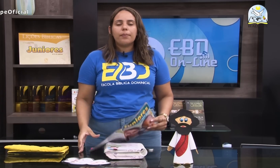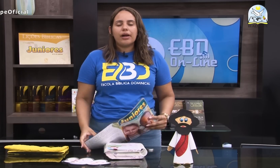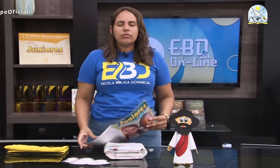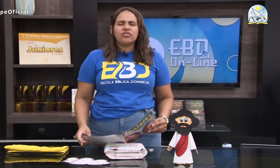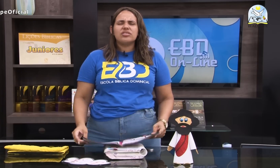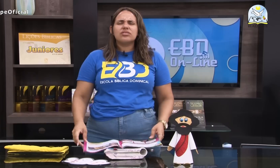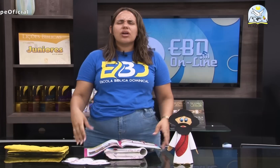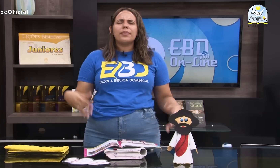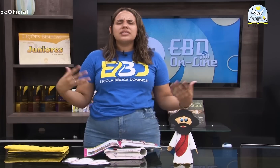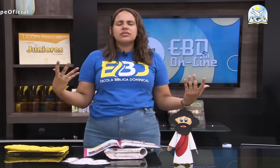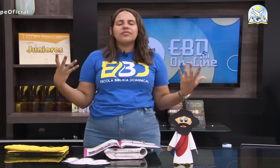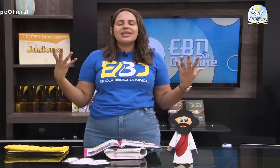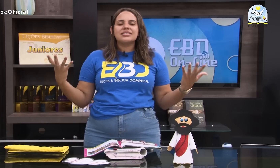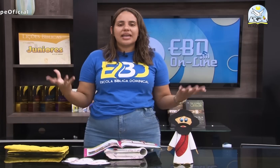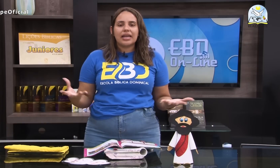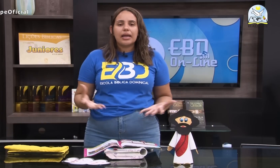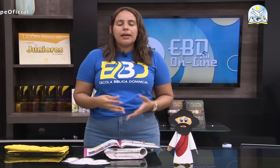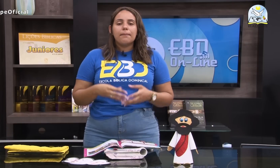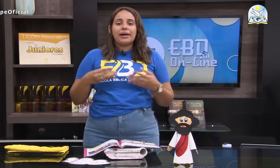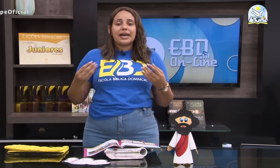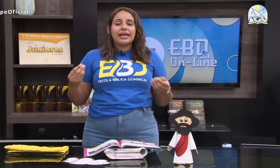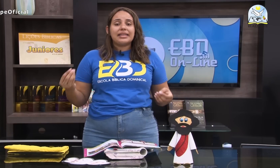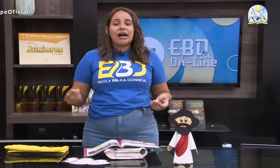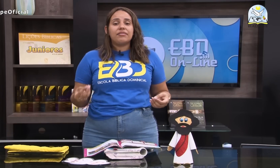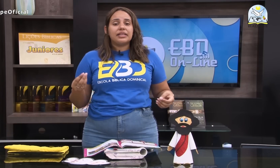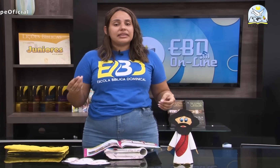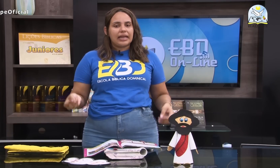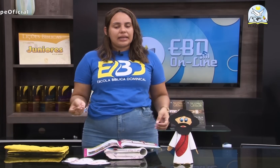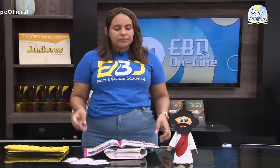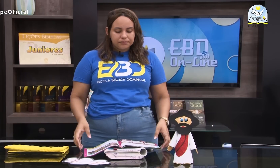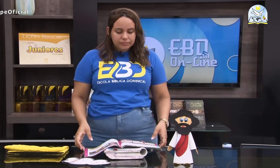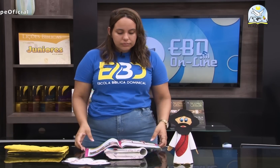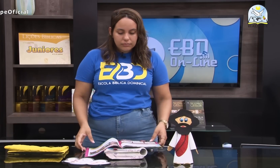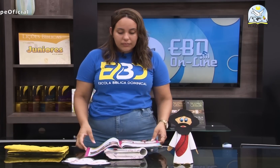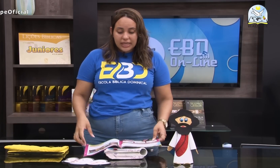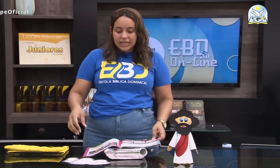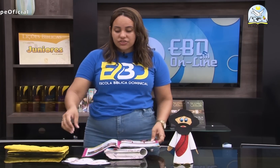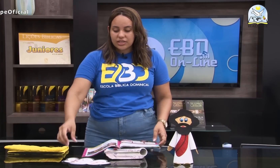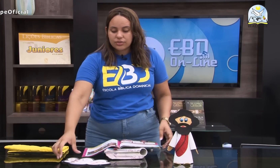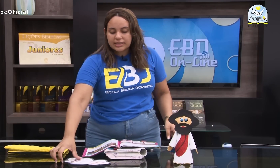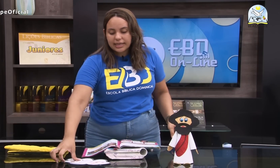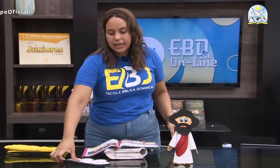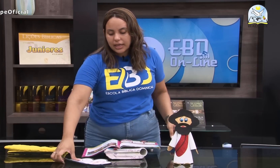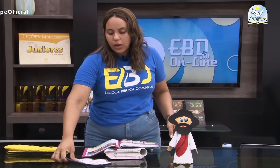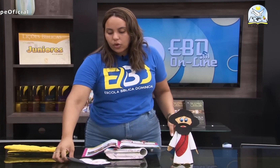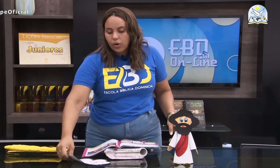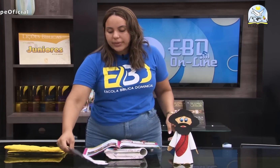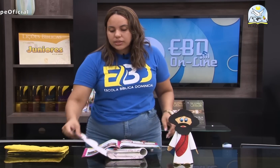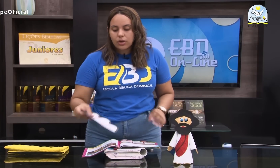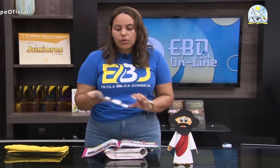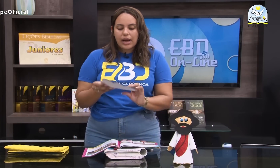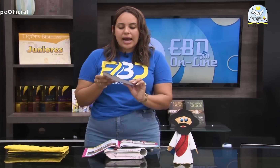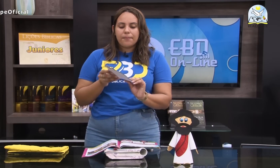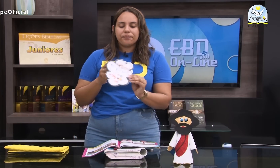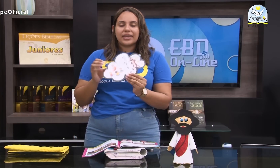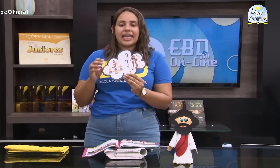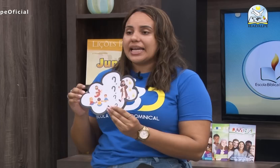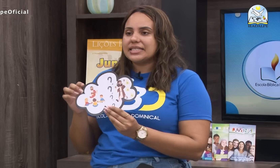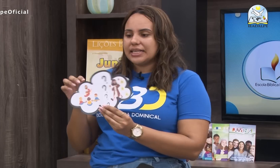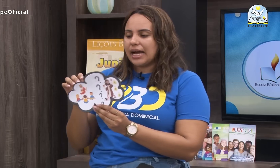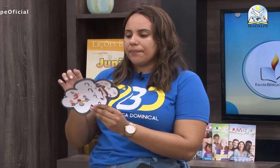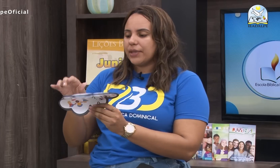jovem rico perguntou a Jesus: o que eu preciso fazer para herdar a vida eterna? E Jesus, ele começou